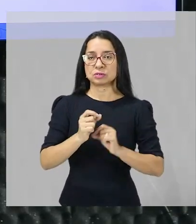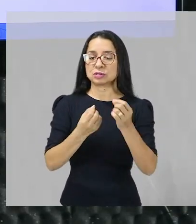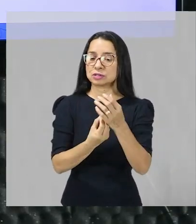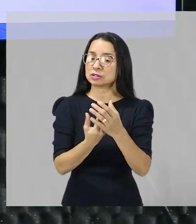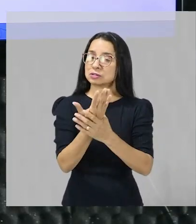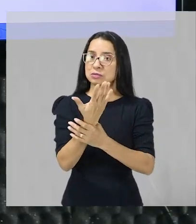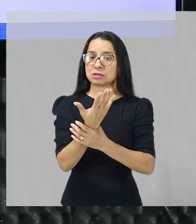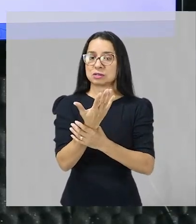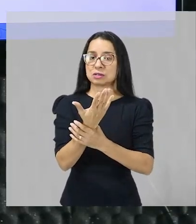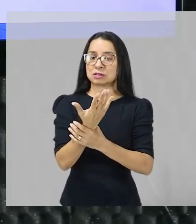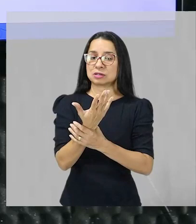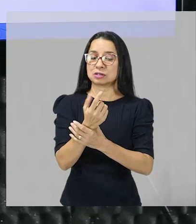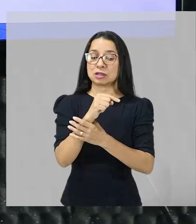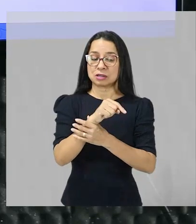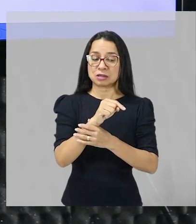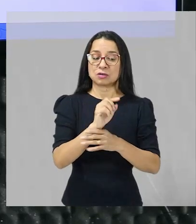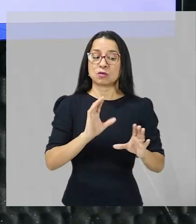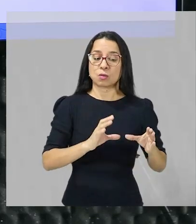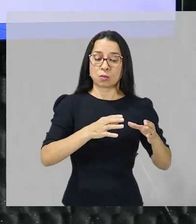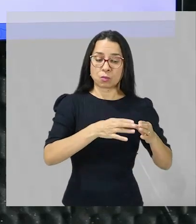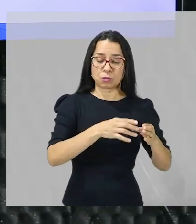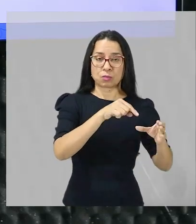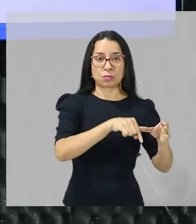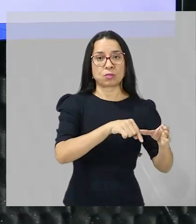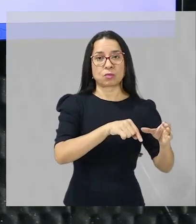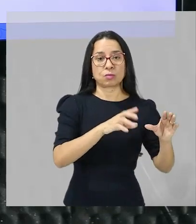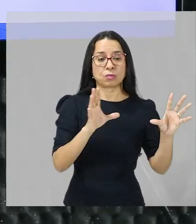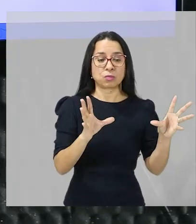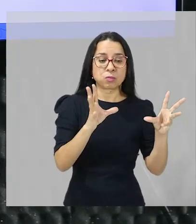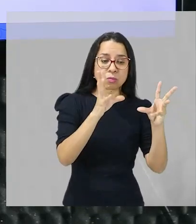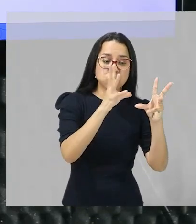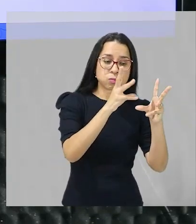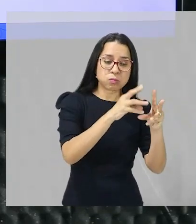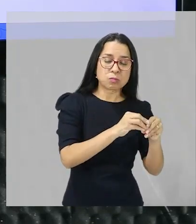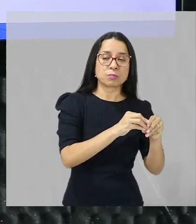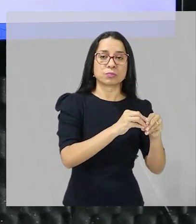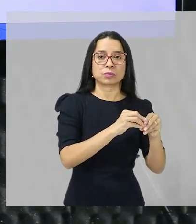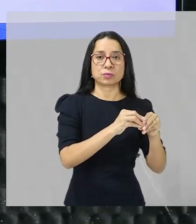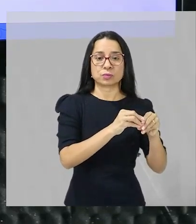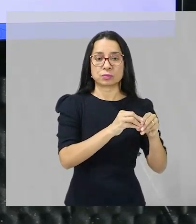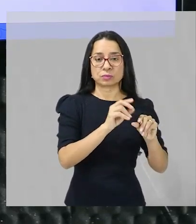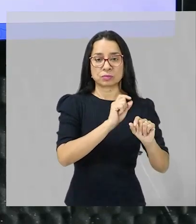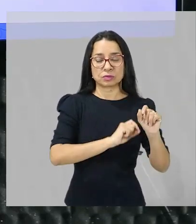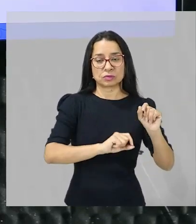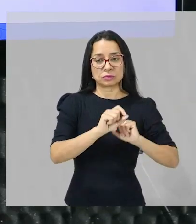foram colocadas no escuro, por ficarem no escuro, elas